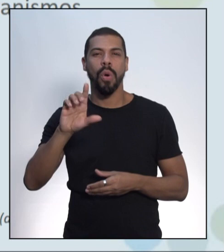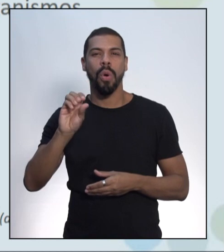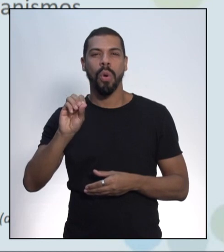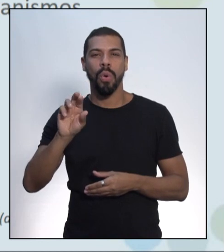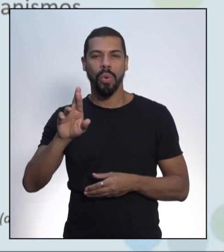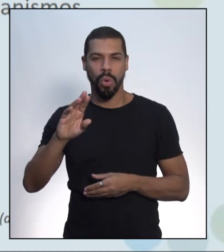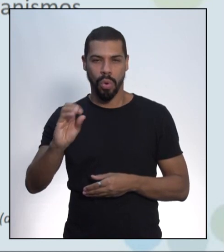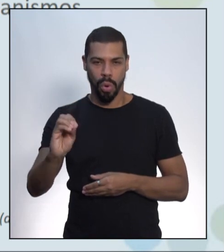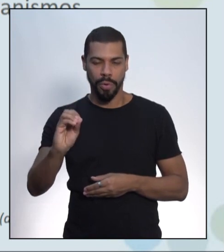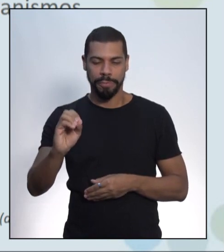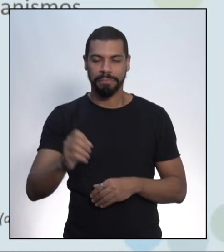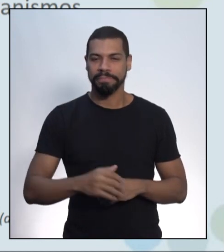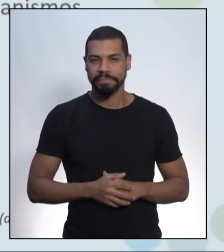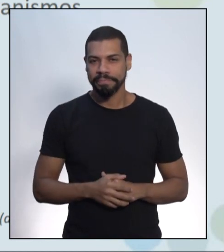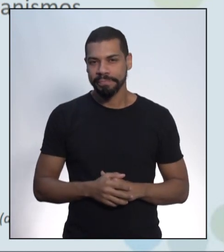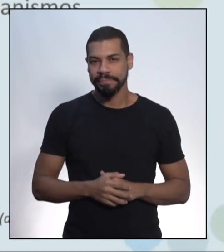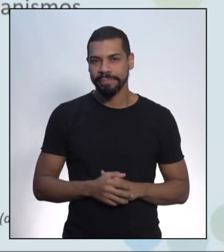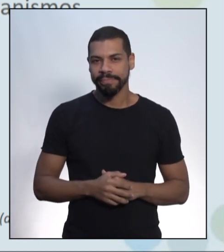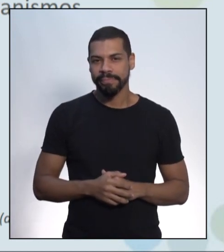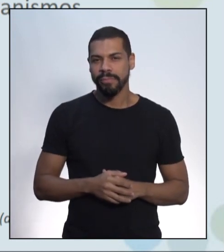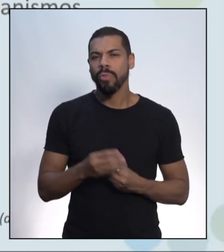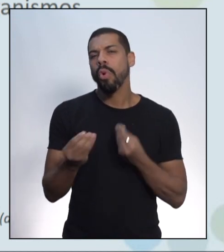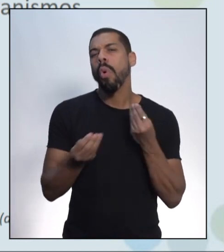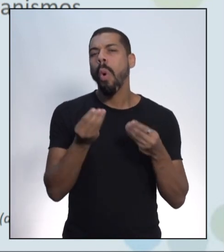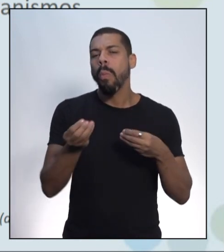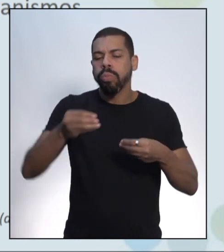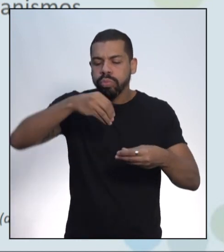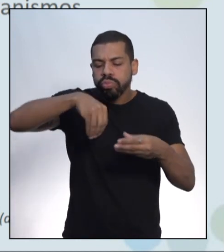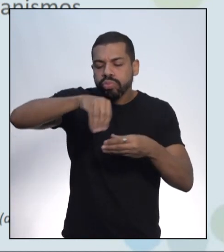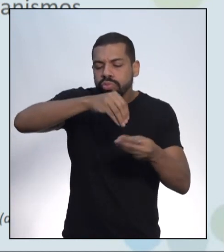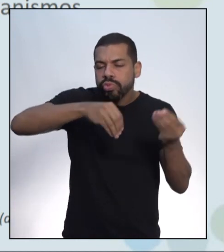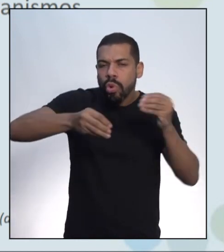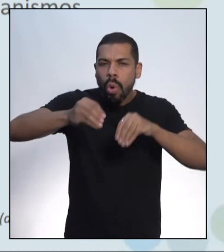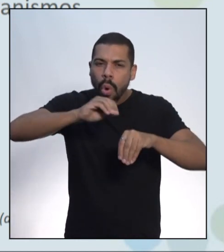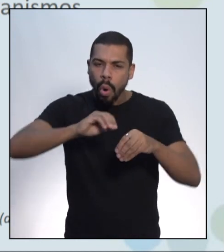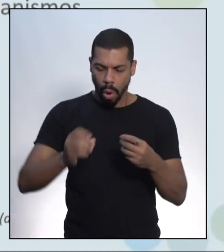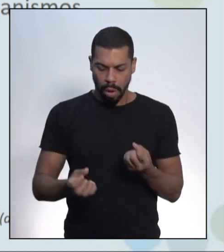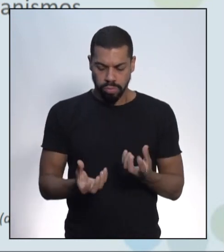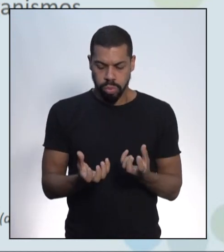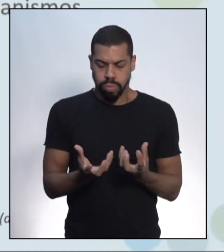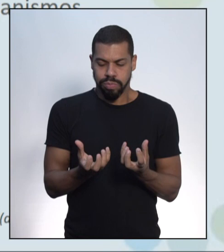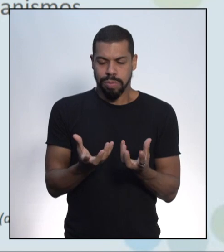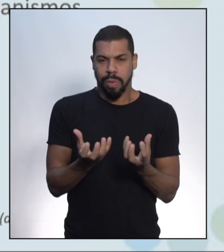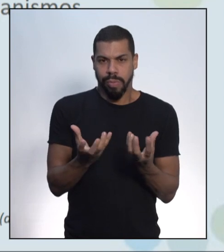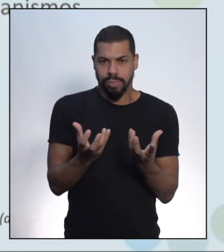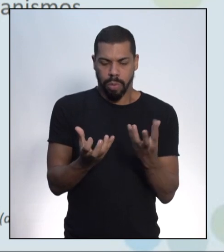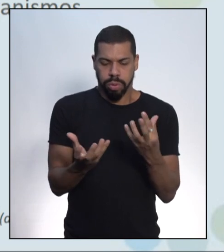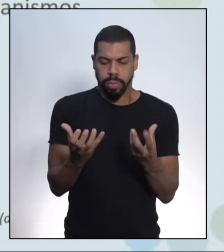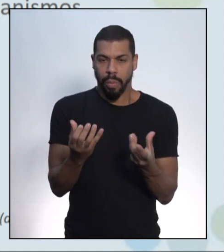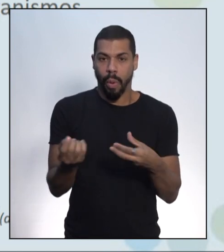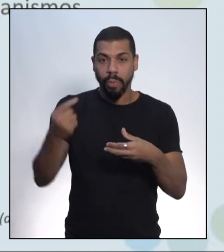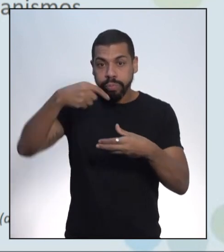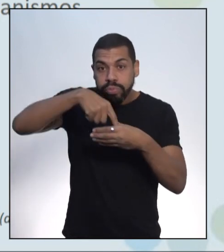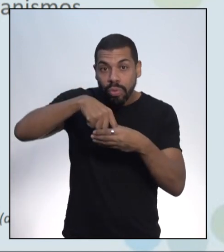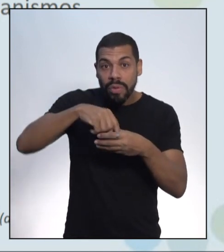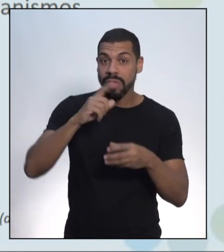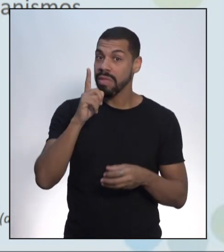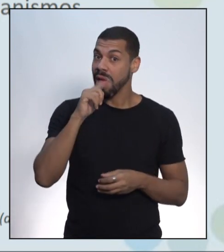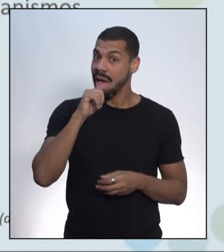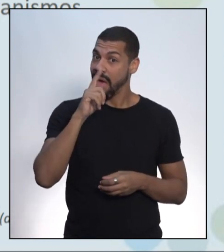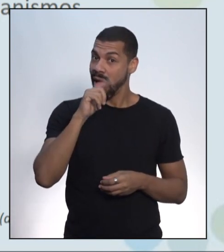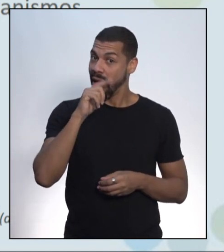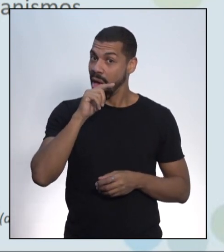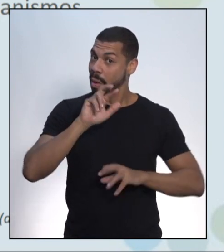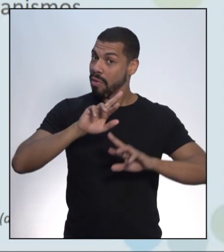A adição do cloro... Como que é esse cloro? Esse cloro ele vai borbulhado na água. Então, é um gás cloro. Não o cloro